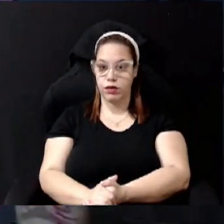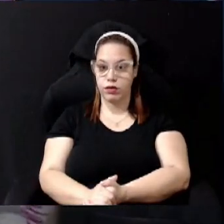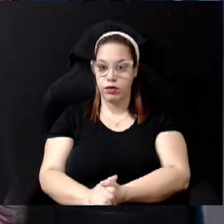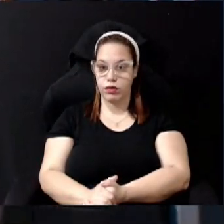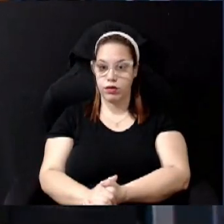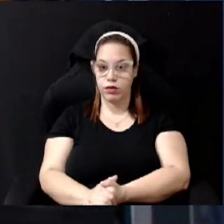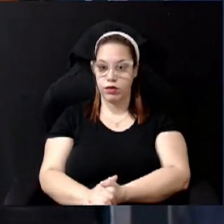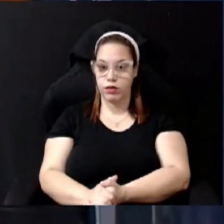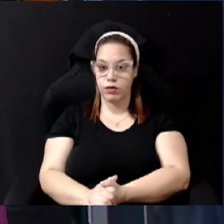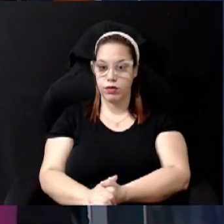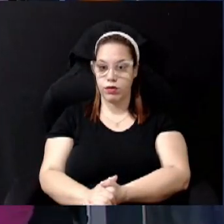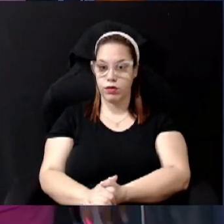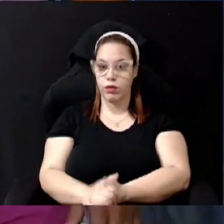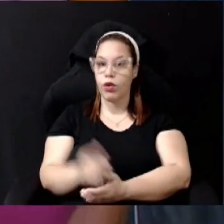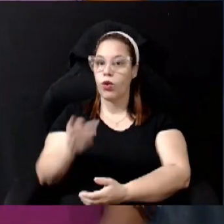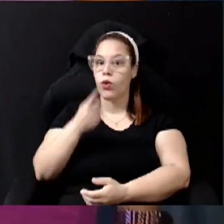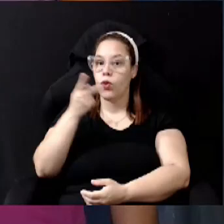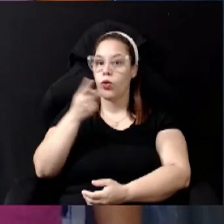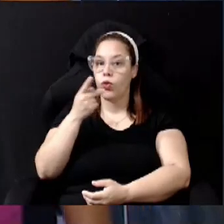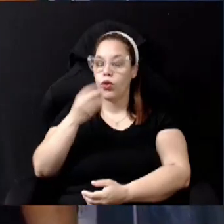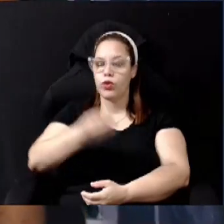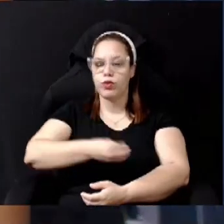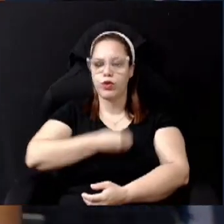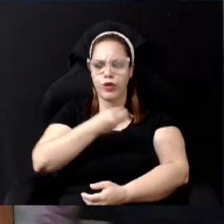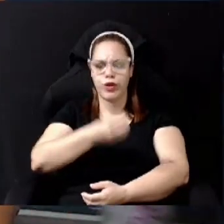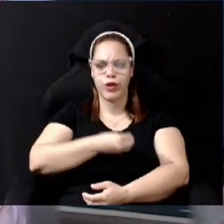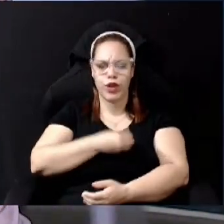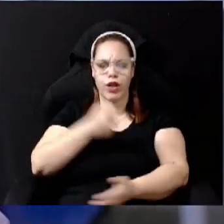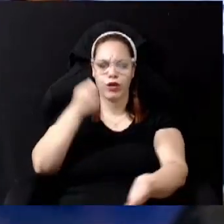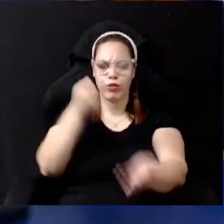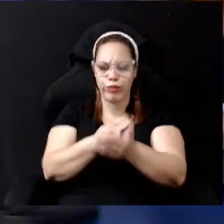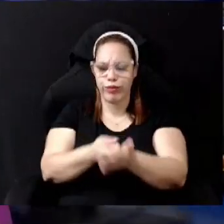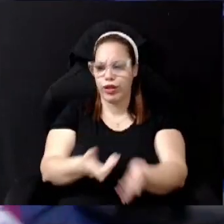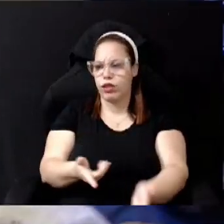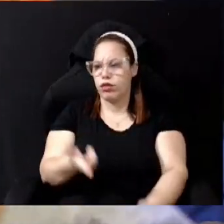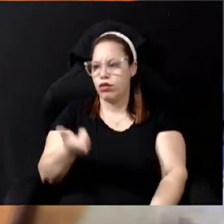eu falo que a gente tem que viver o que a gente prega. Senão,